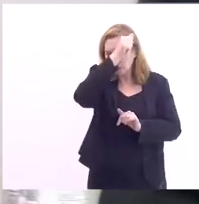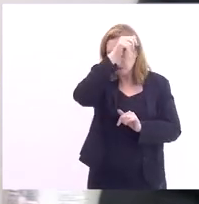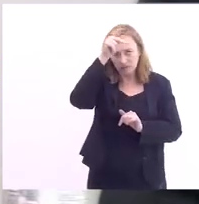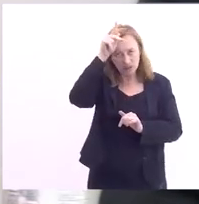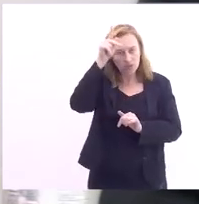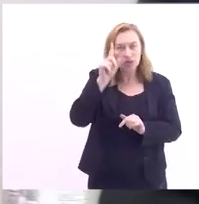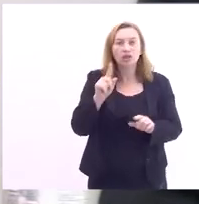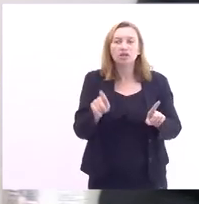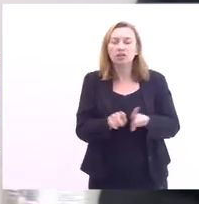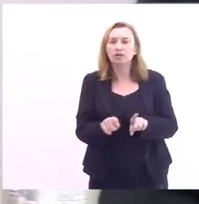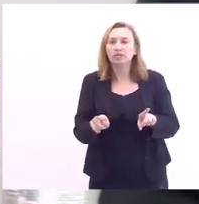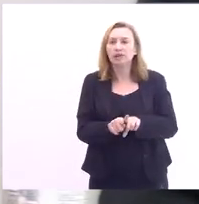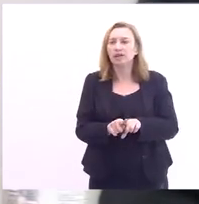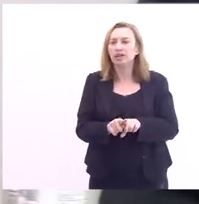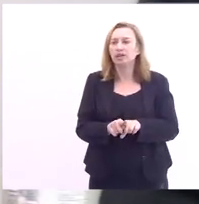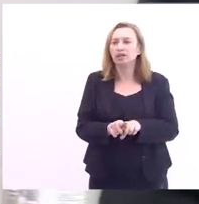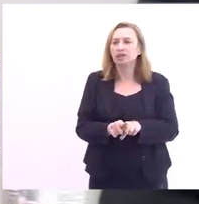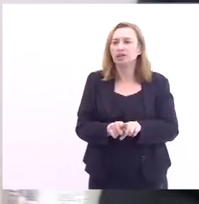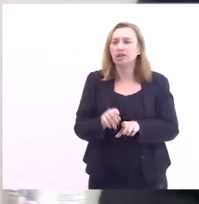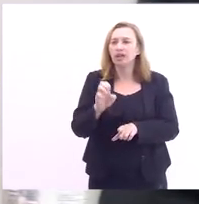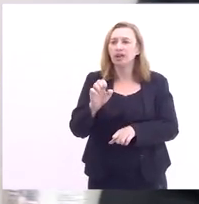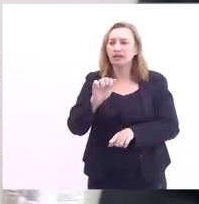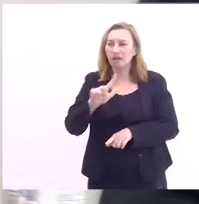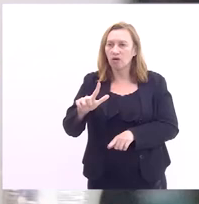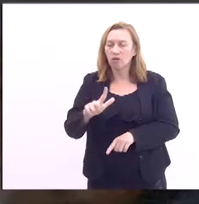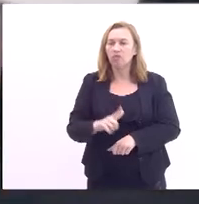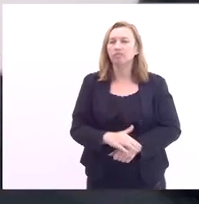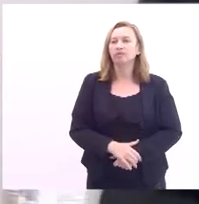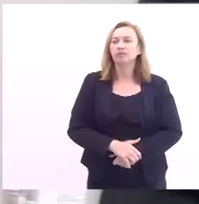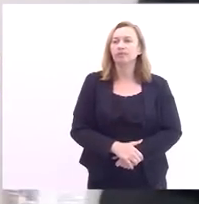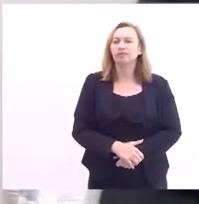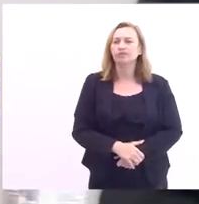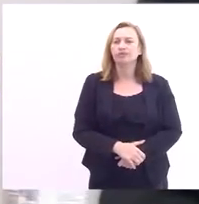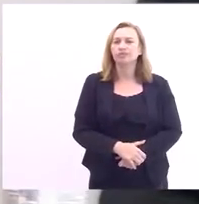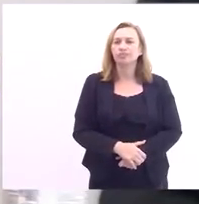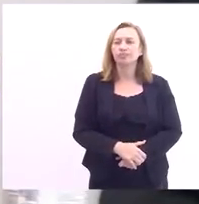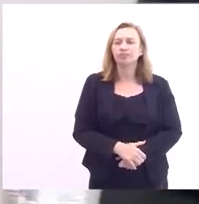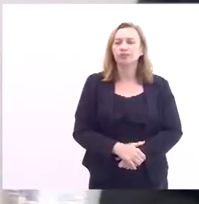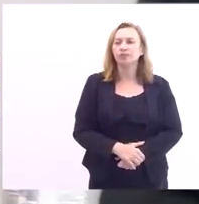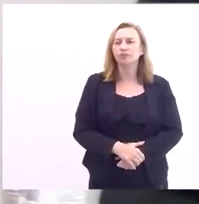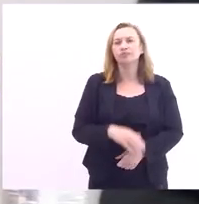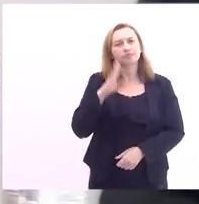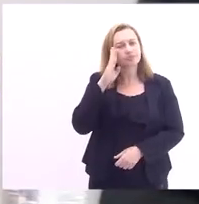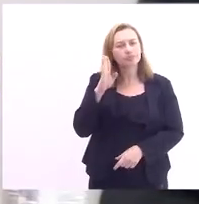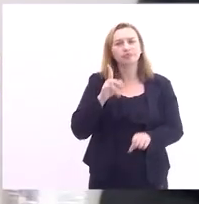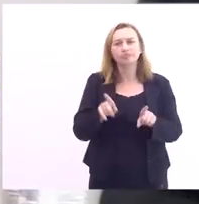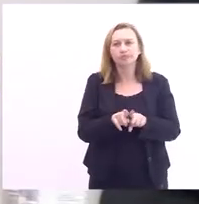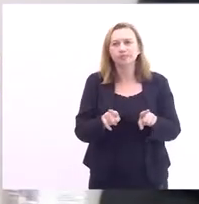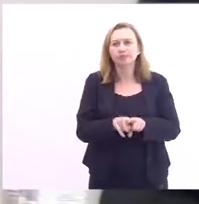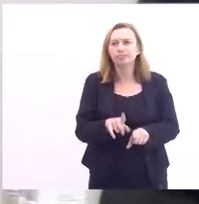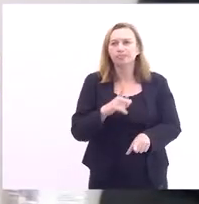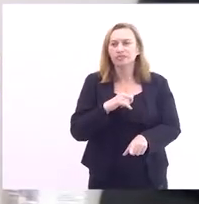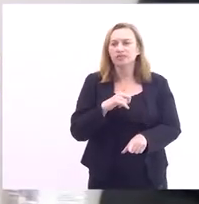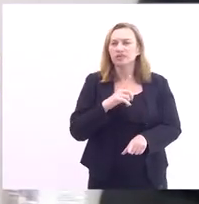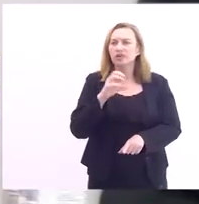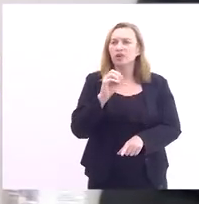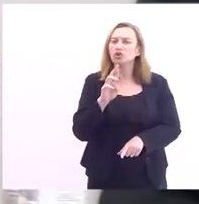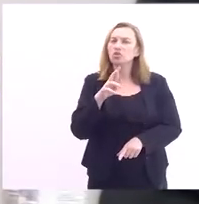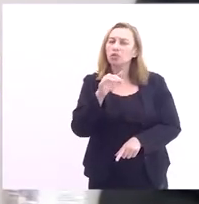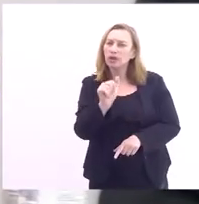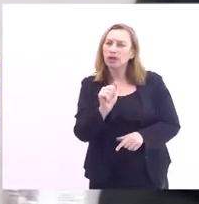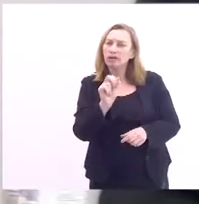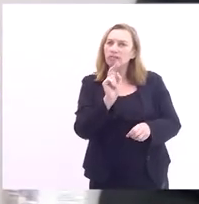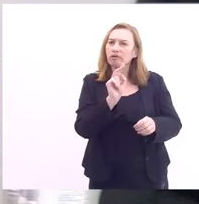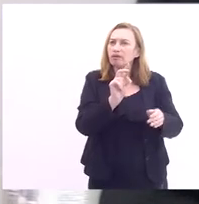do lado da Enel, né? E o ideal também é que a gente tivesse uma auditoria técnica para